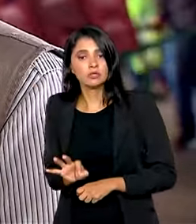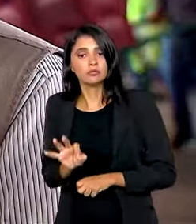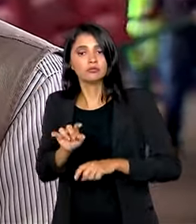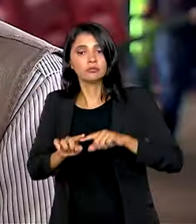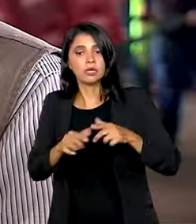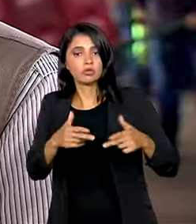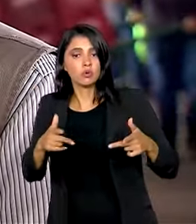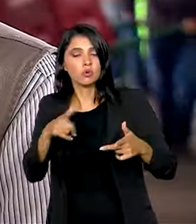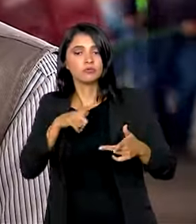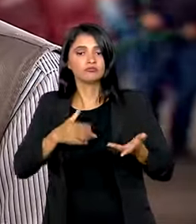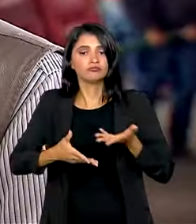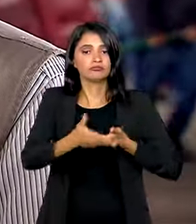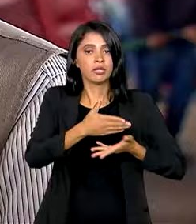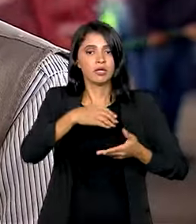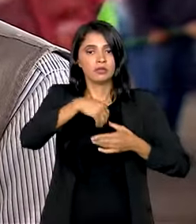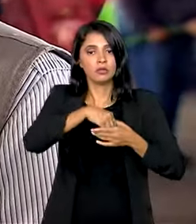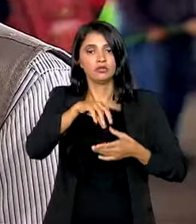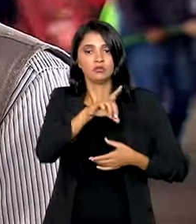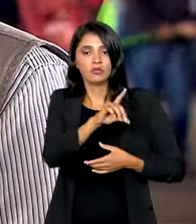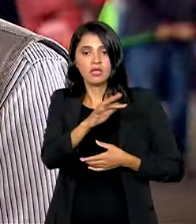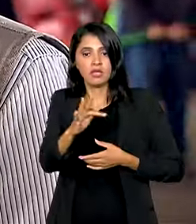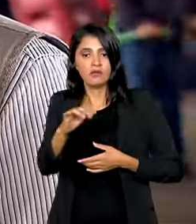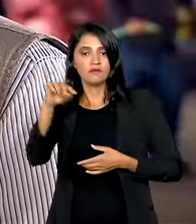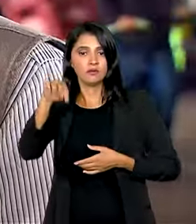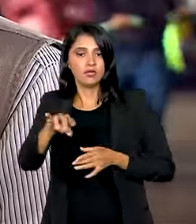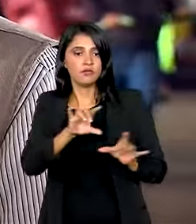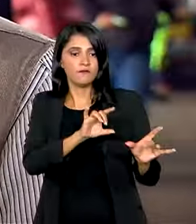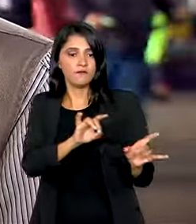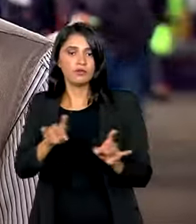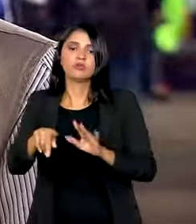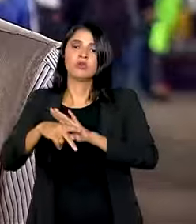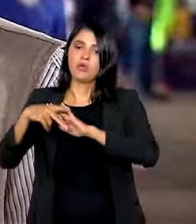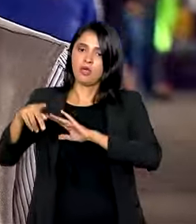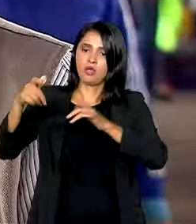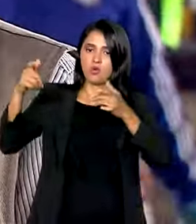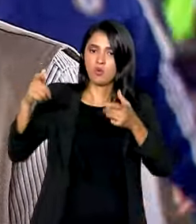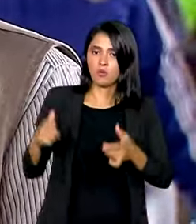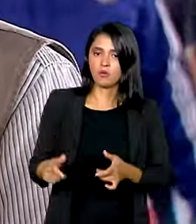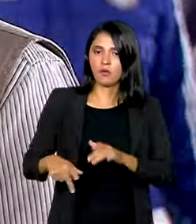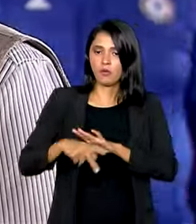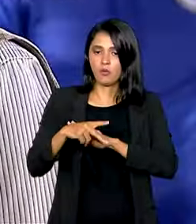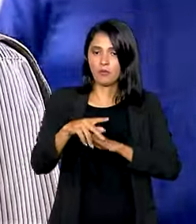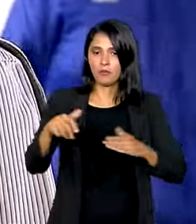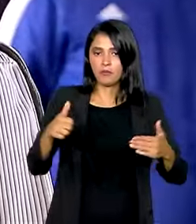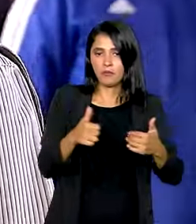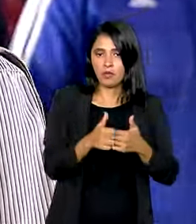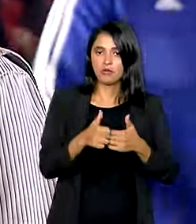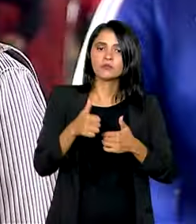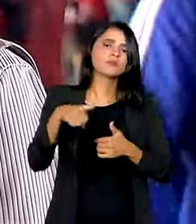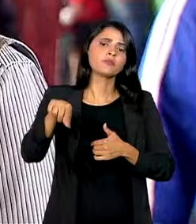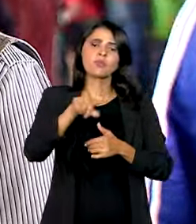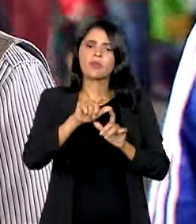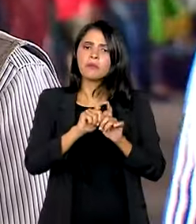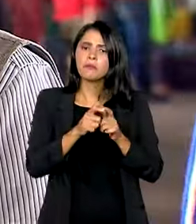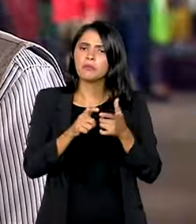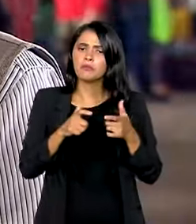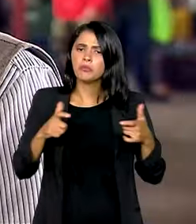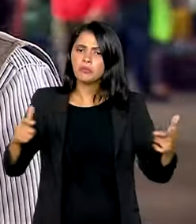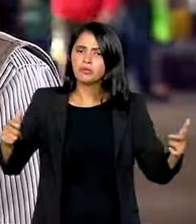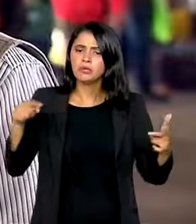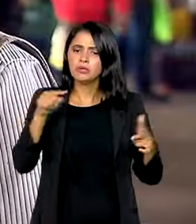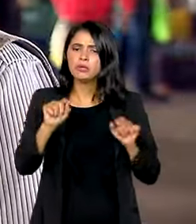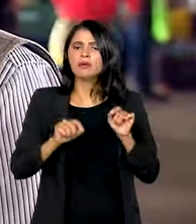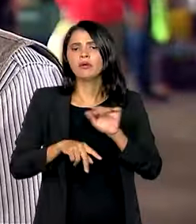mercadoria que circula no Distrito Federal dentro da Ceasa é de origem local. E dessa origem local, a maioria desses